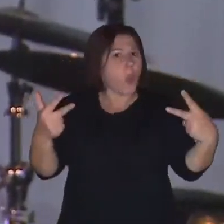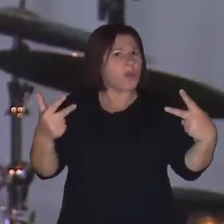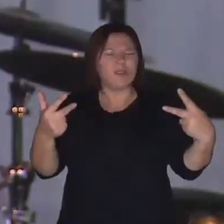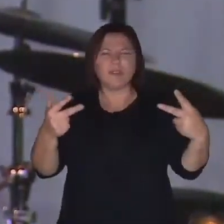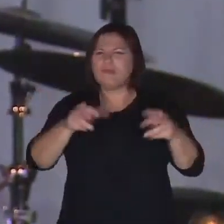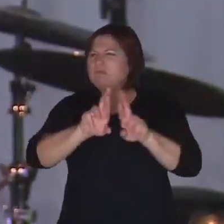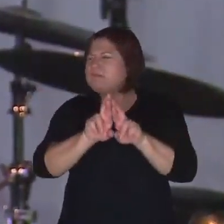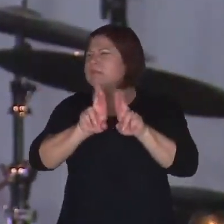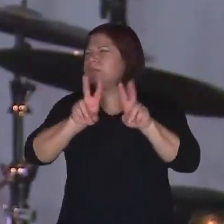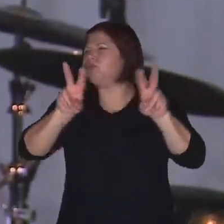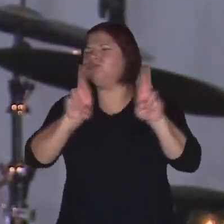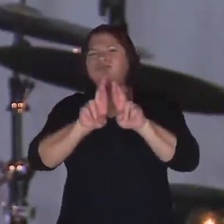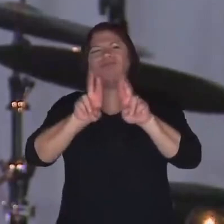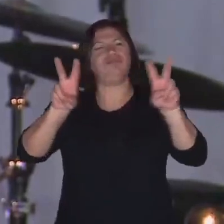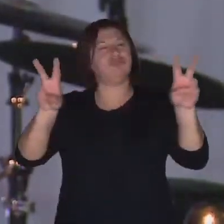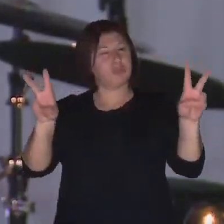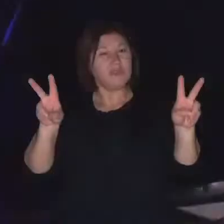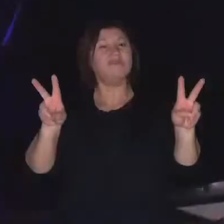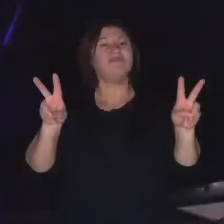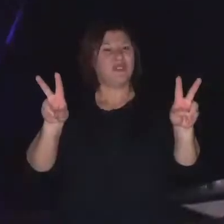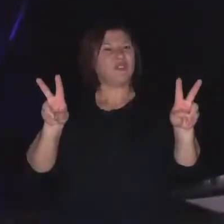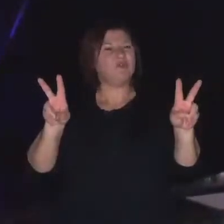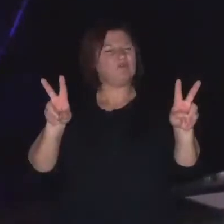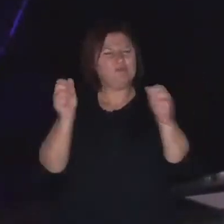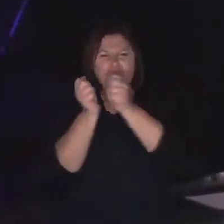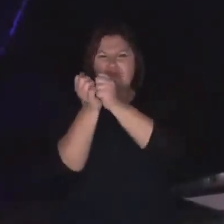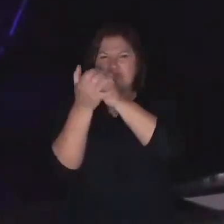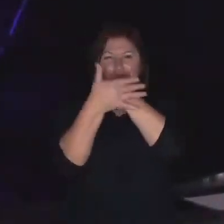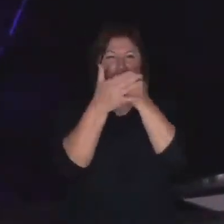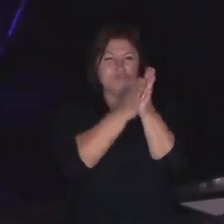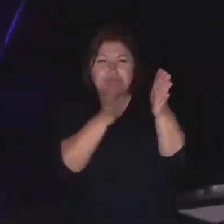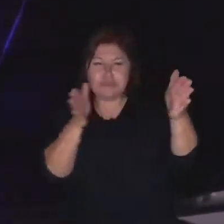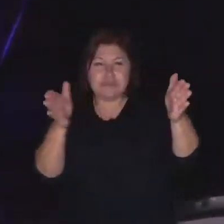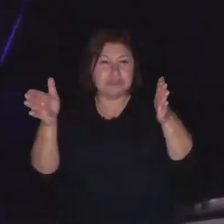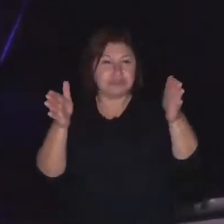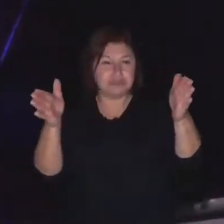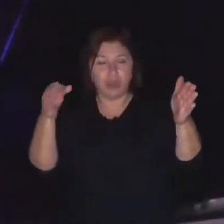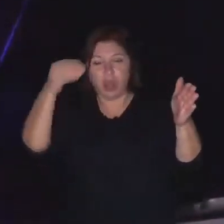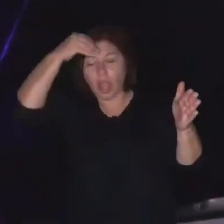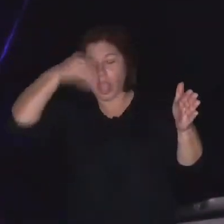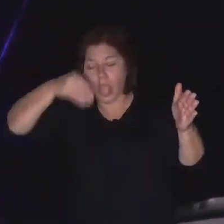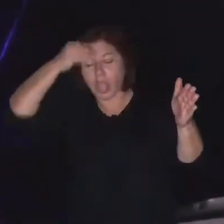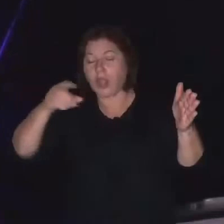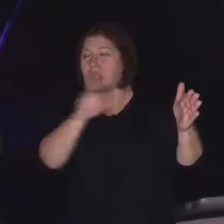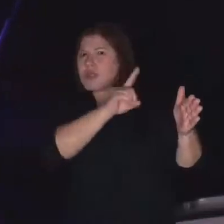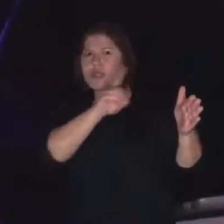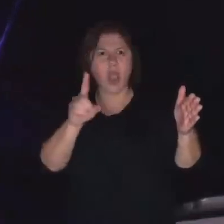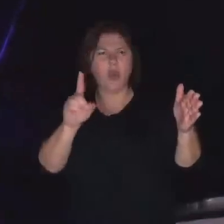Nós sairemos muito mais fortes. E deixa eu falar uma coisa. Quem escreve o Salmo